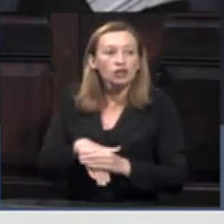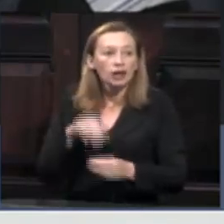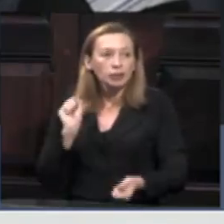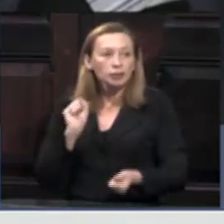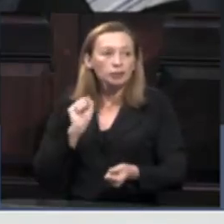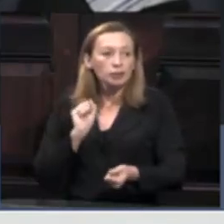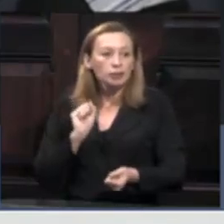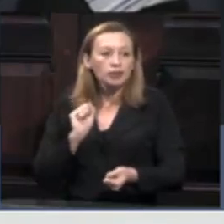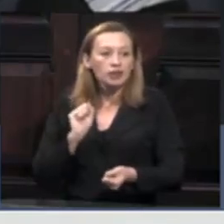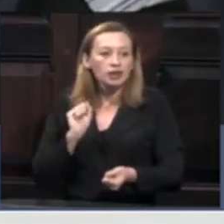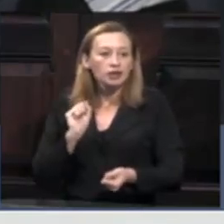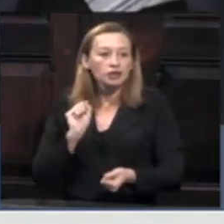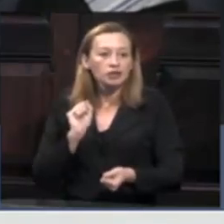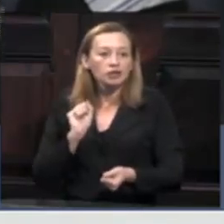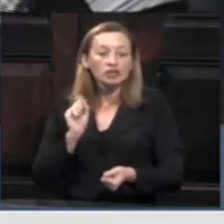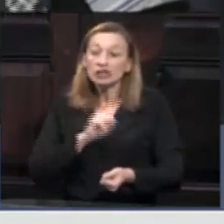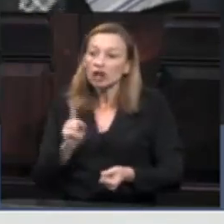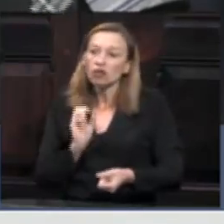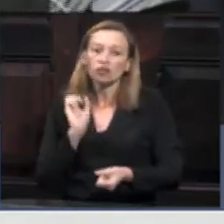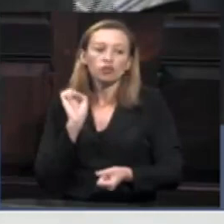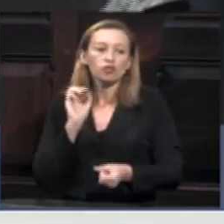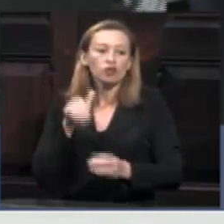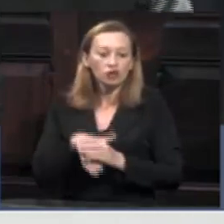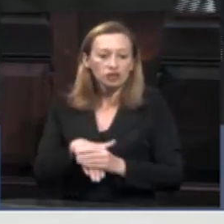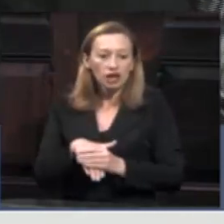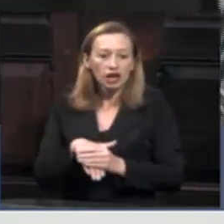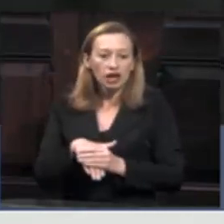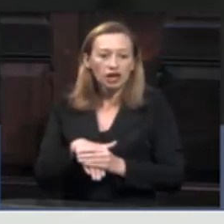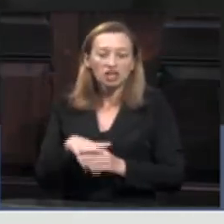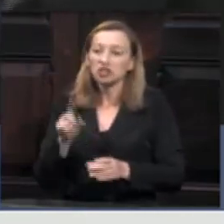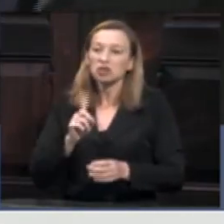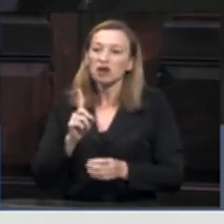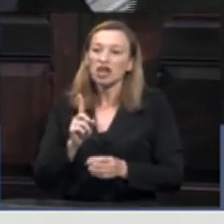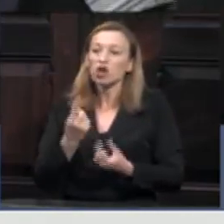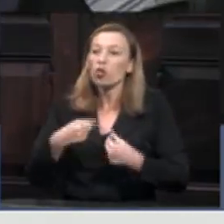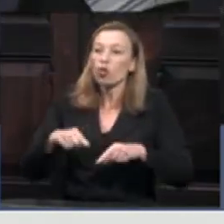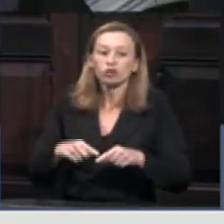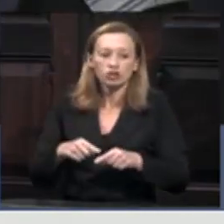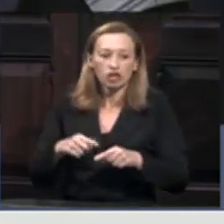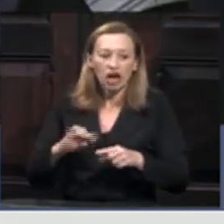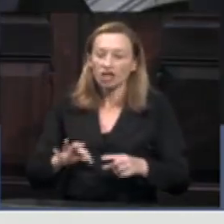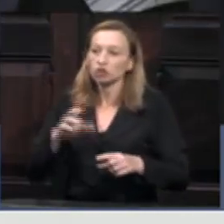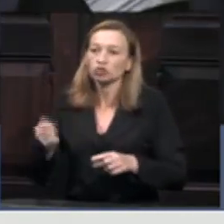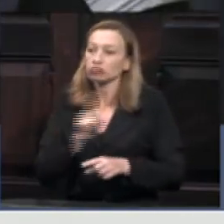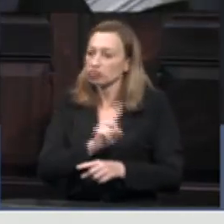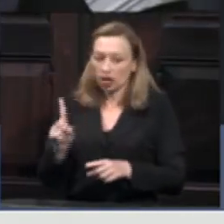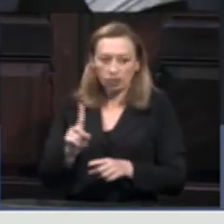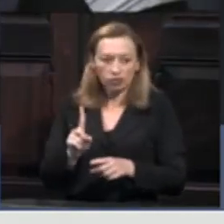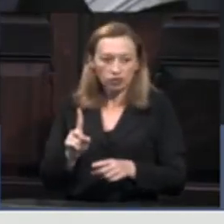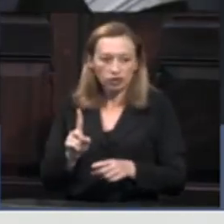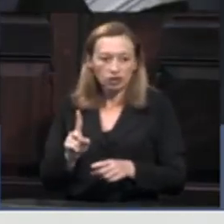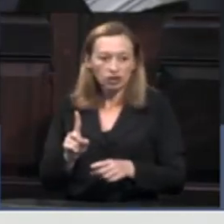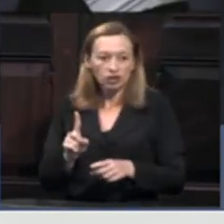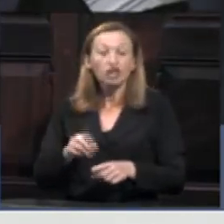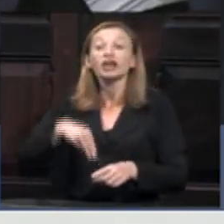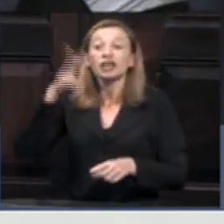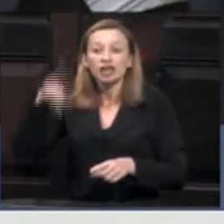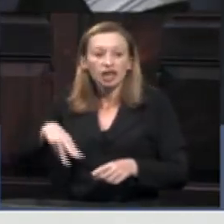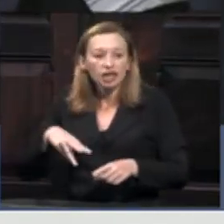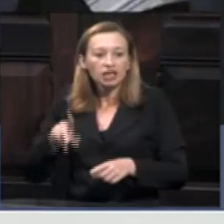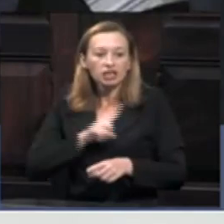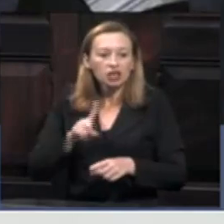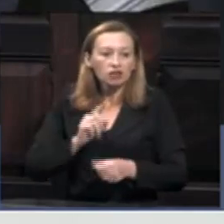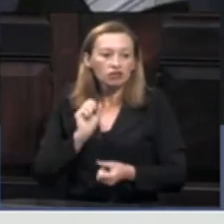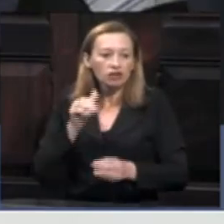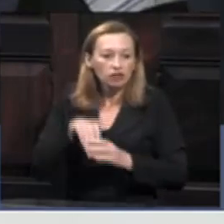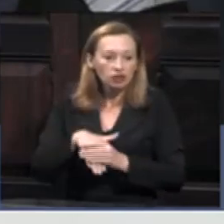neutro. Votar abstenção não é se posicionar favorável à SEDAI. Quem está votando